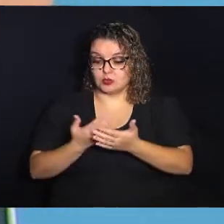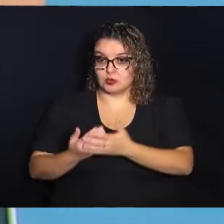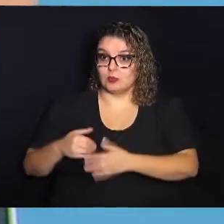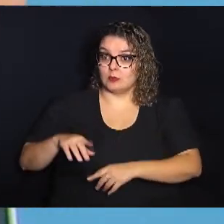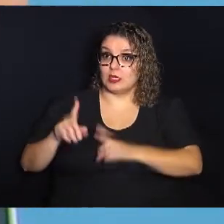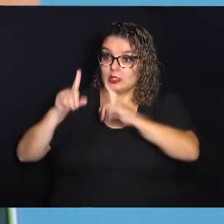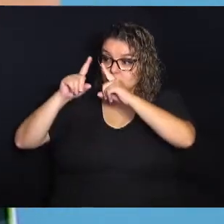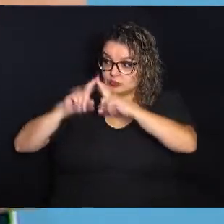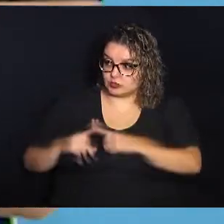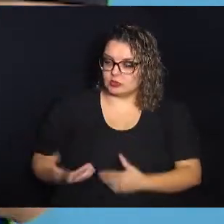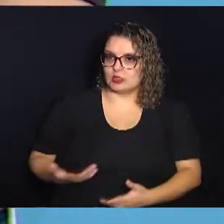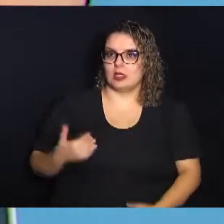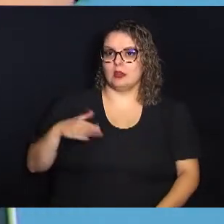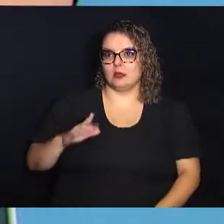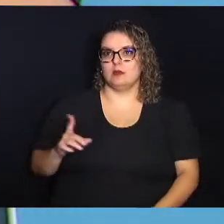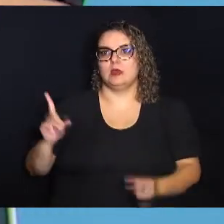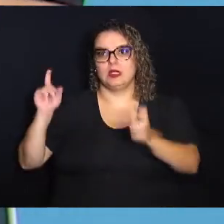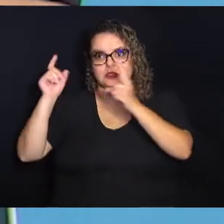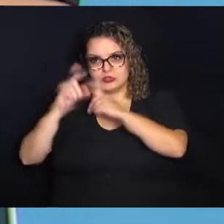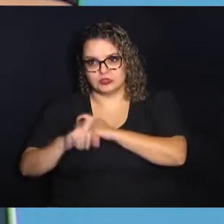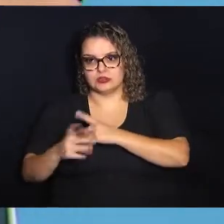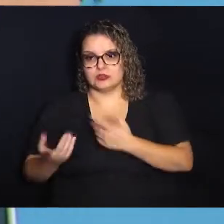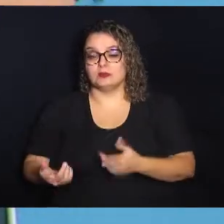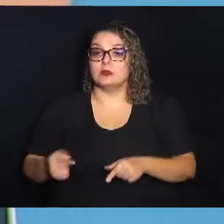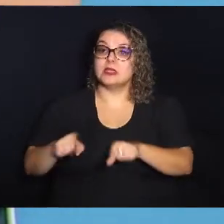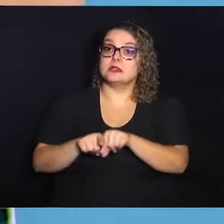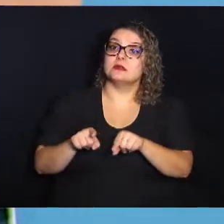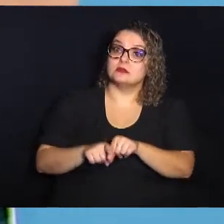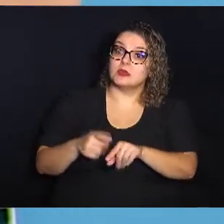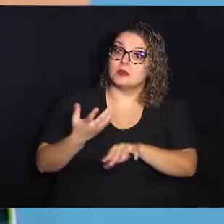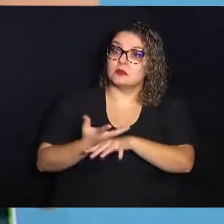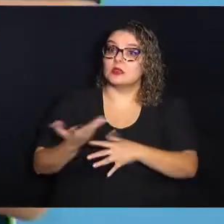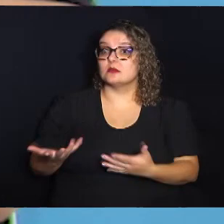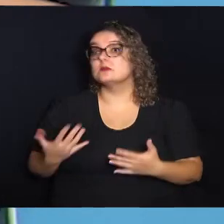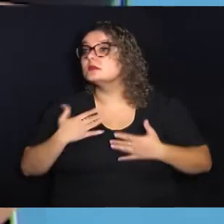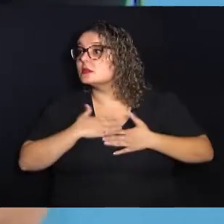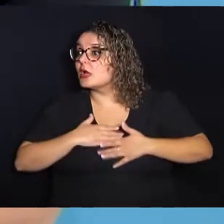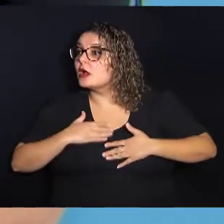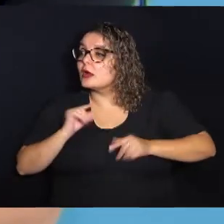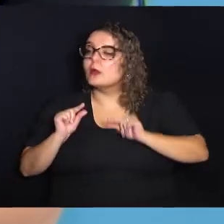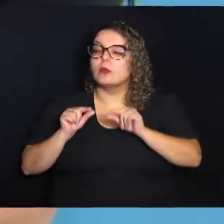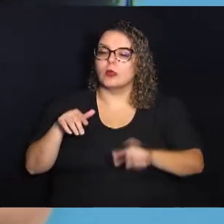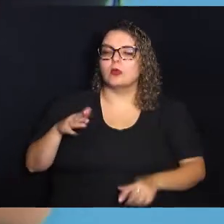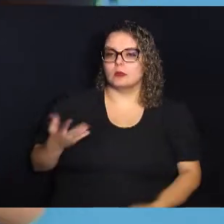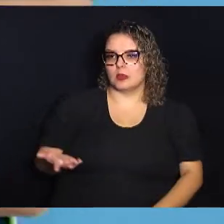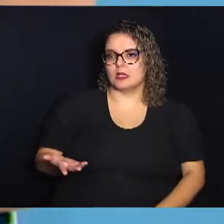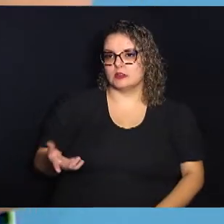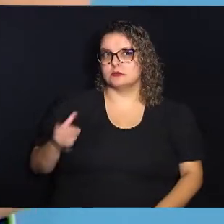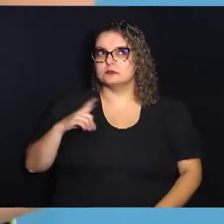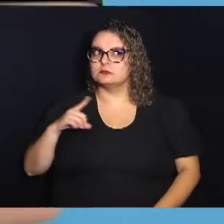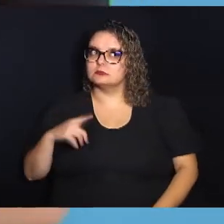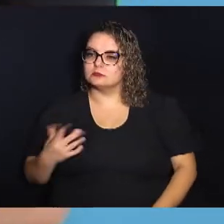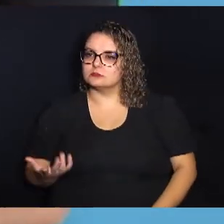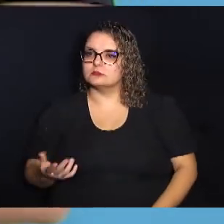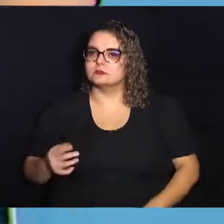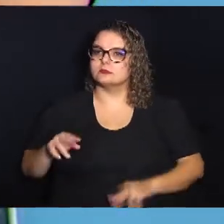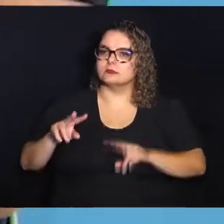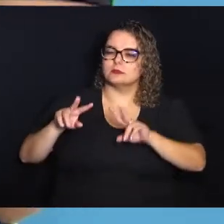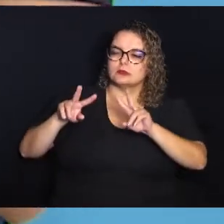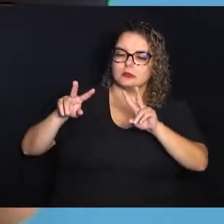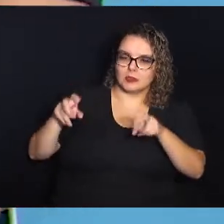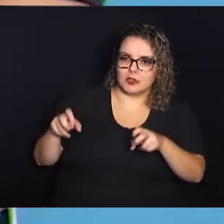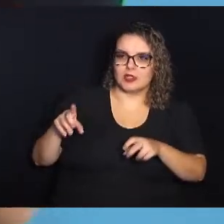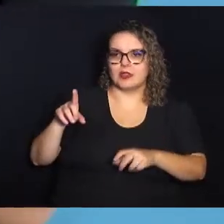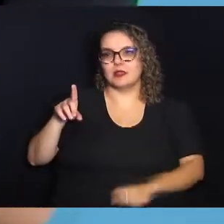que é mais desafiador, uma disciplina que é mais desafiadora, mas também uma disciplina que te agrada um pouco mais. Então acaba até sendo um,